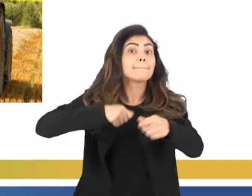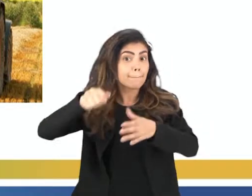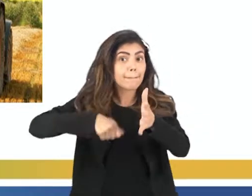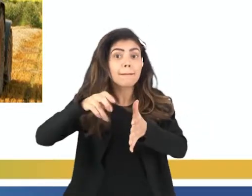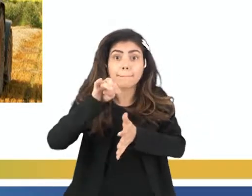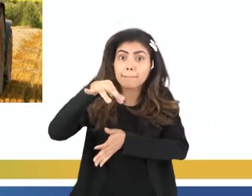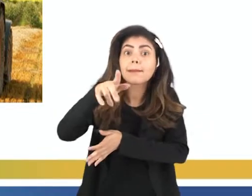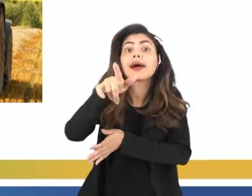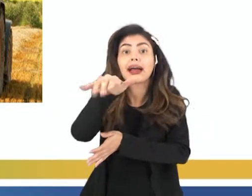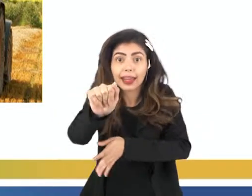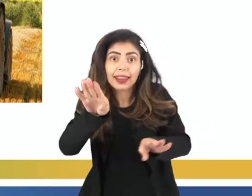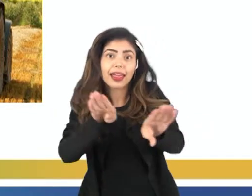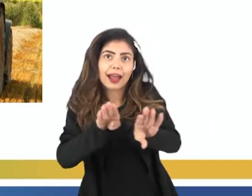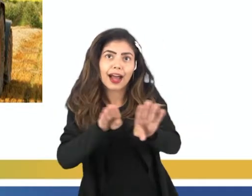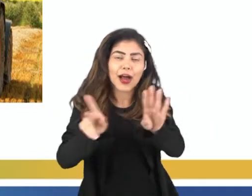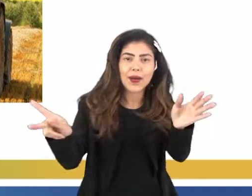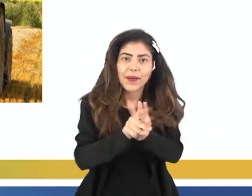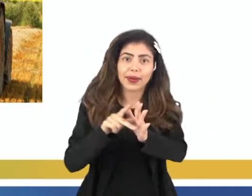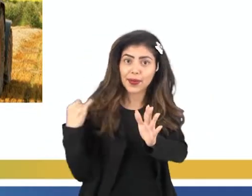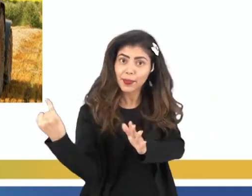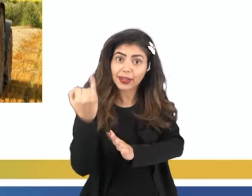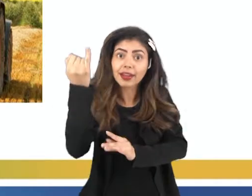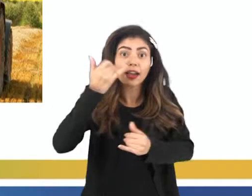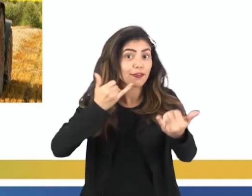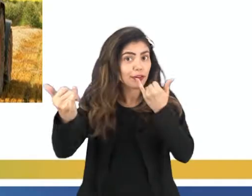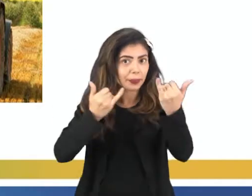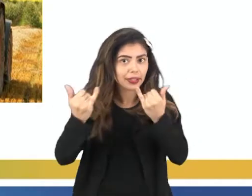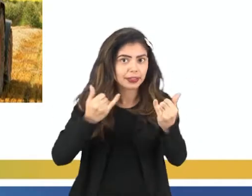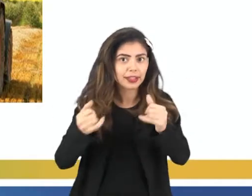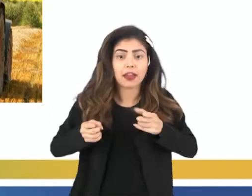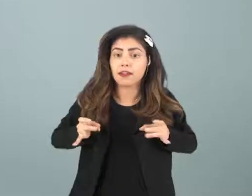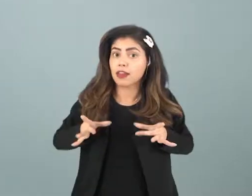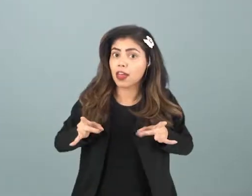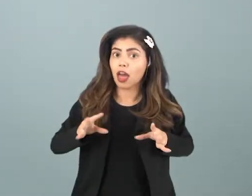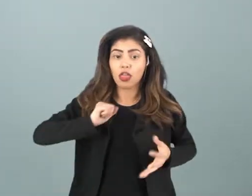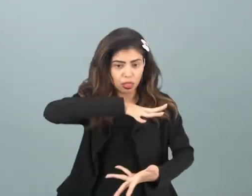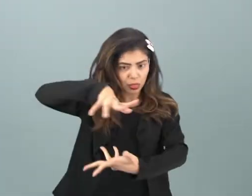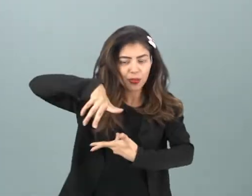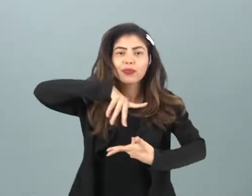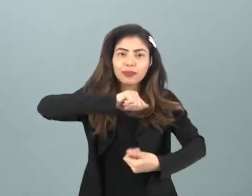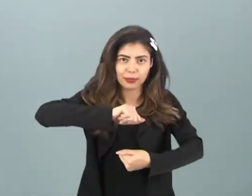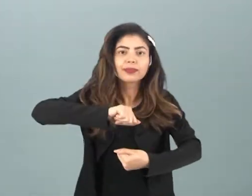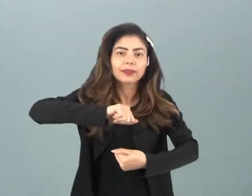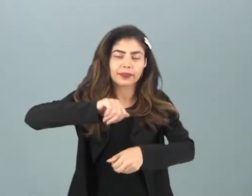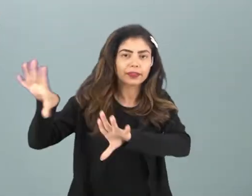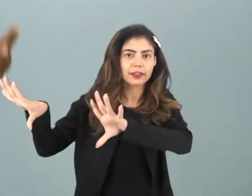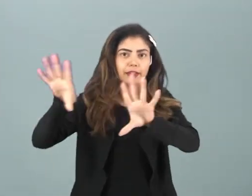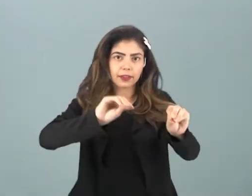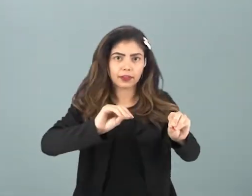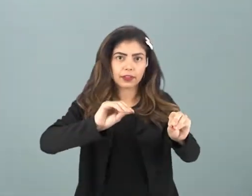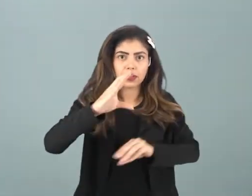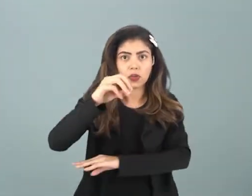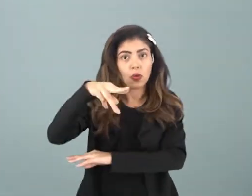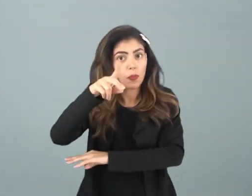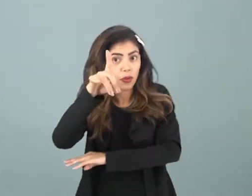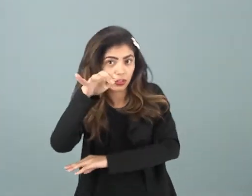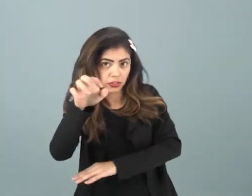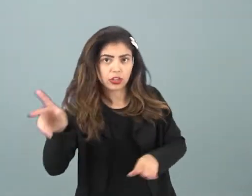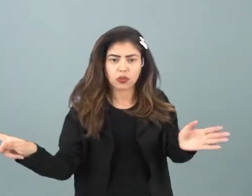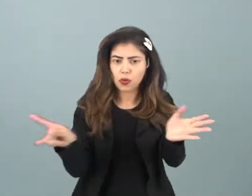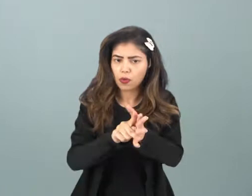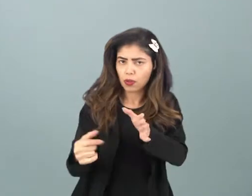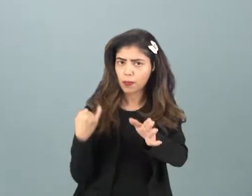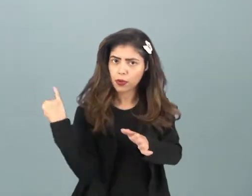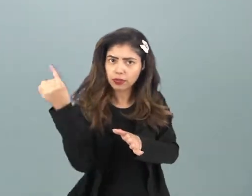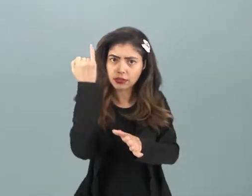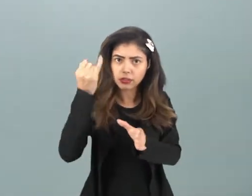máquinas, sincronização com as principais informações do mercado mundial que tratam das commodities, dos principais